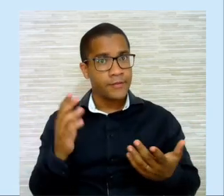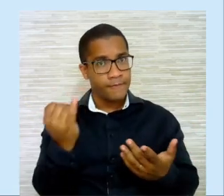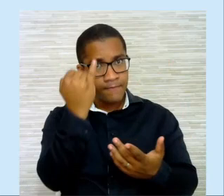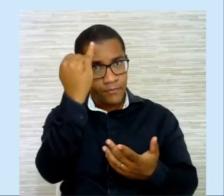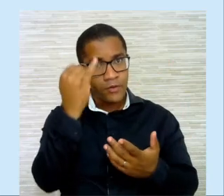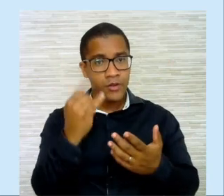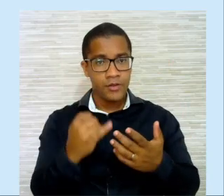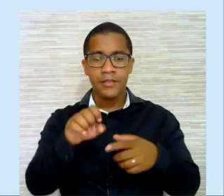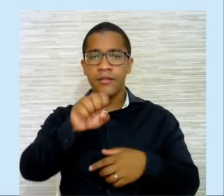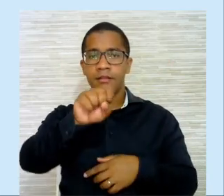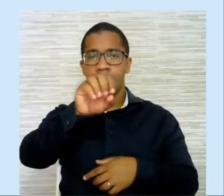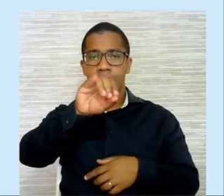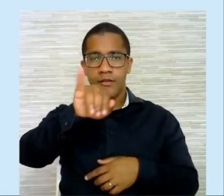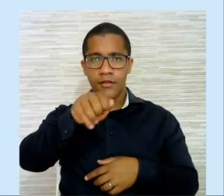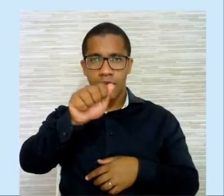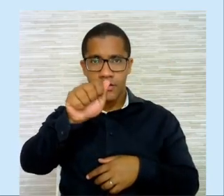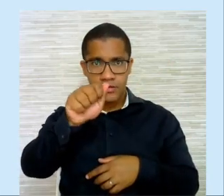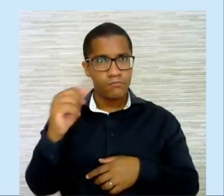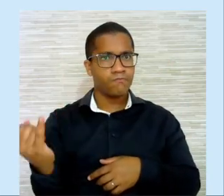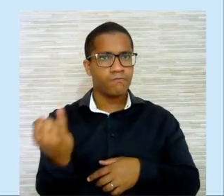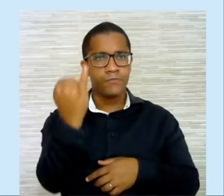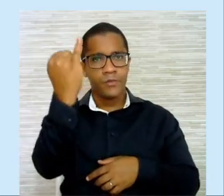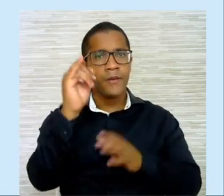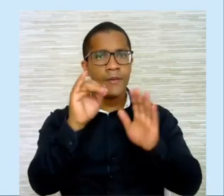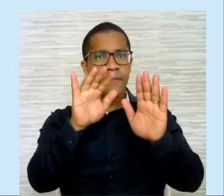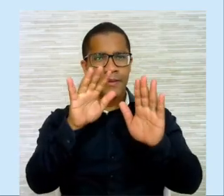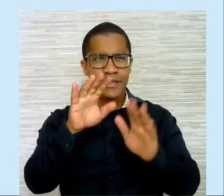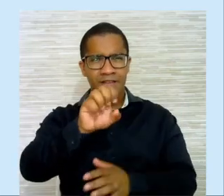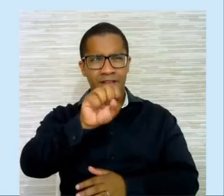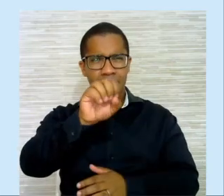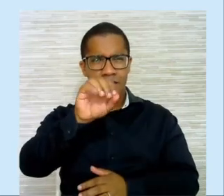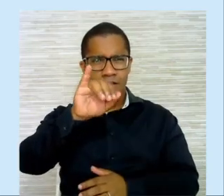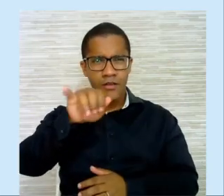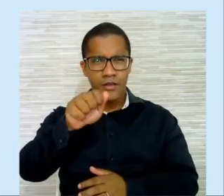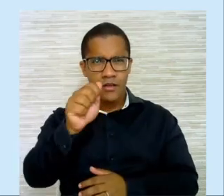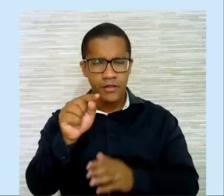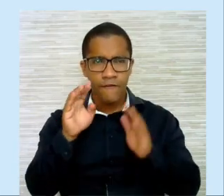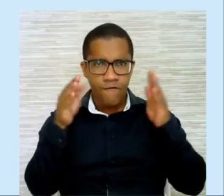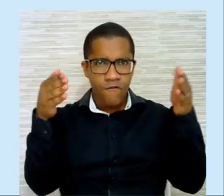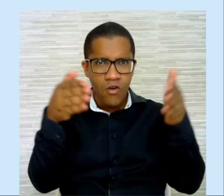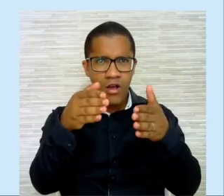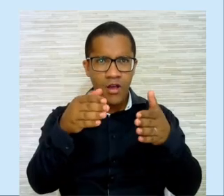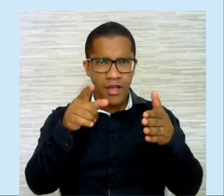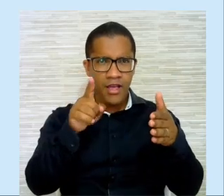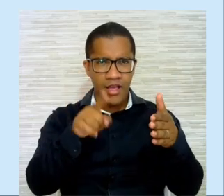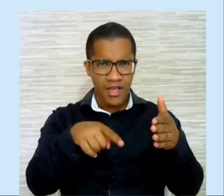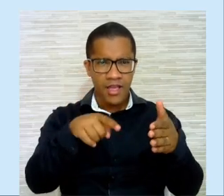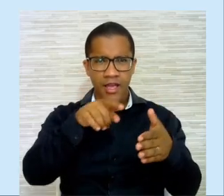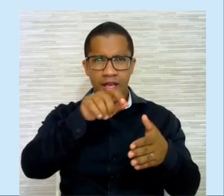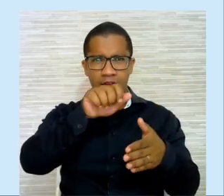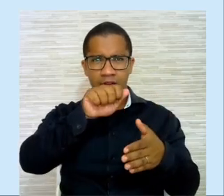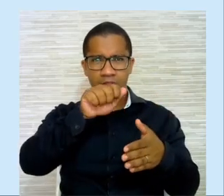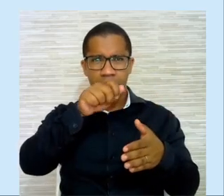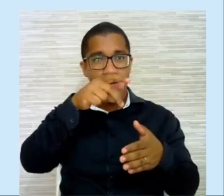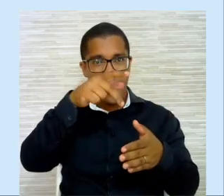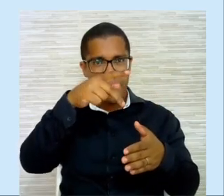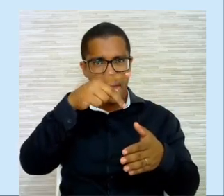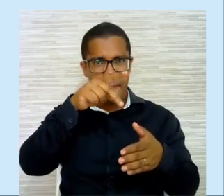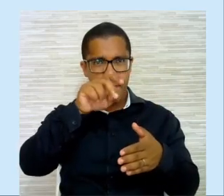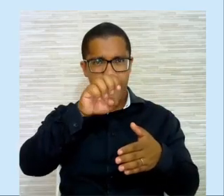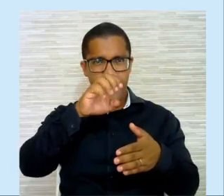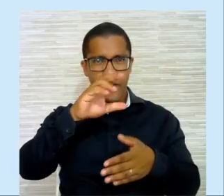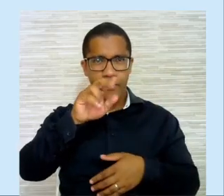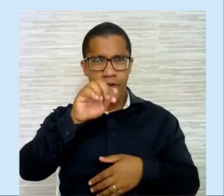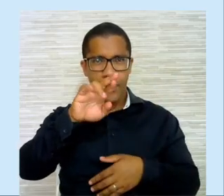muita importância na soja. Lembrando que a soja não está voltada à pecuária, e sim à agricultura, tá, gente?